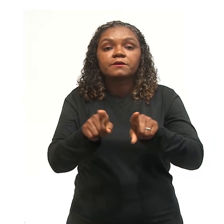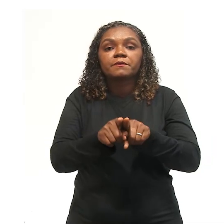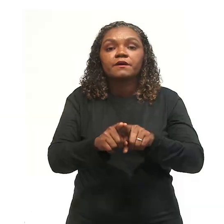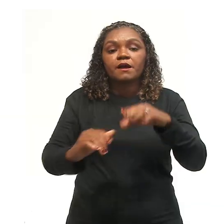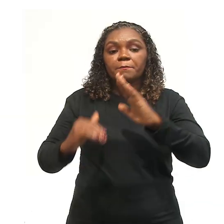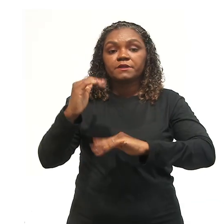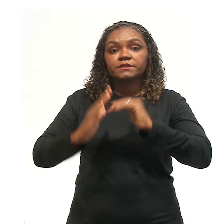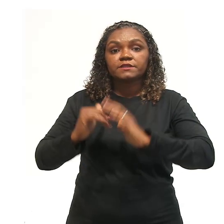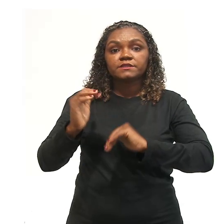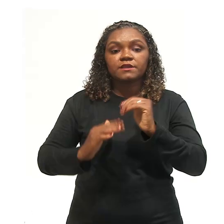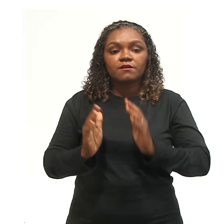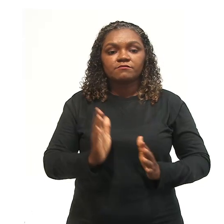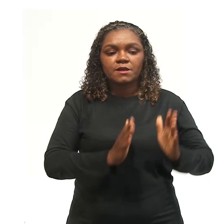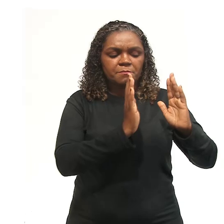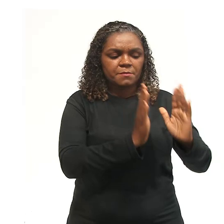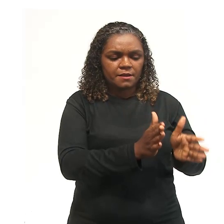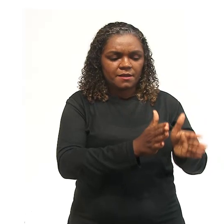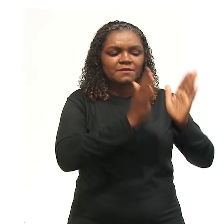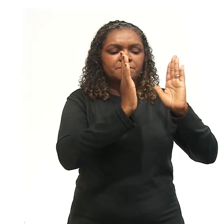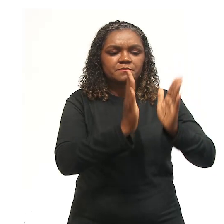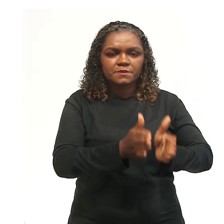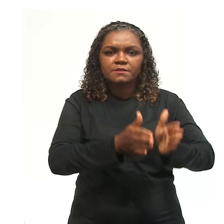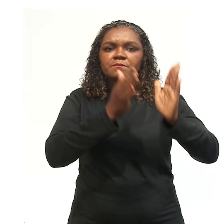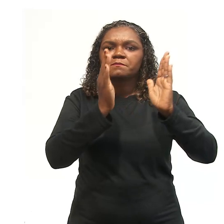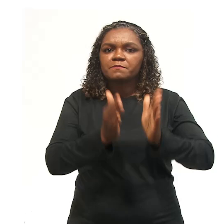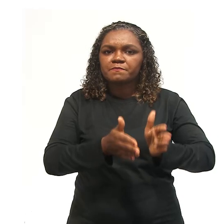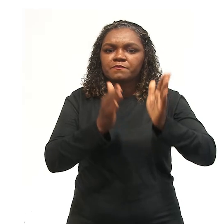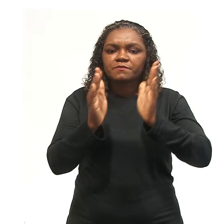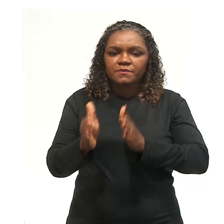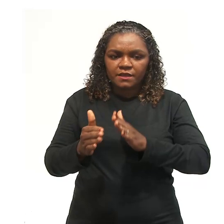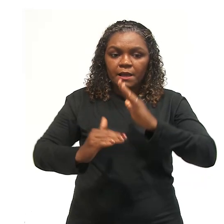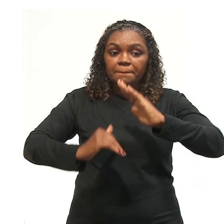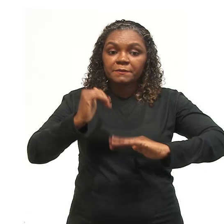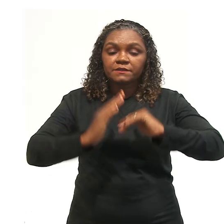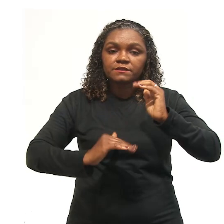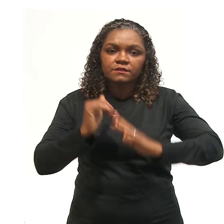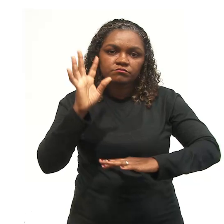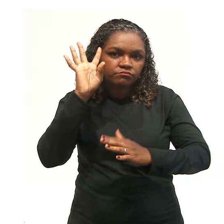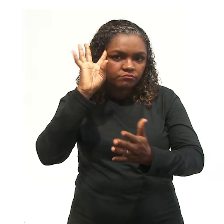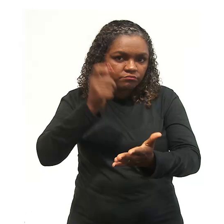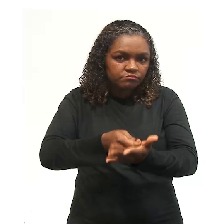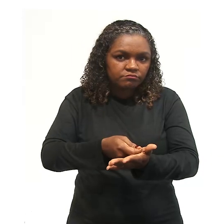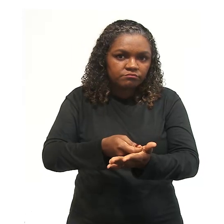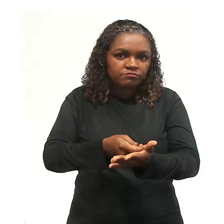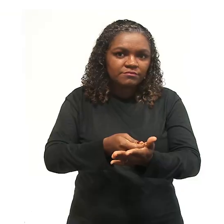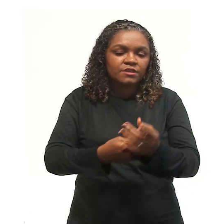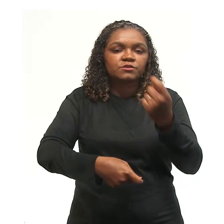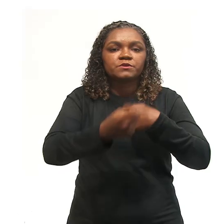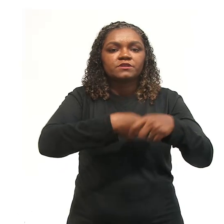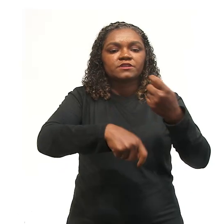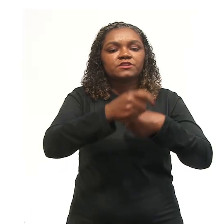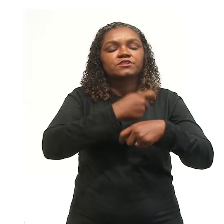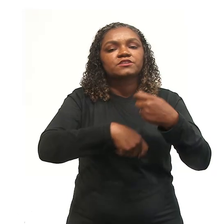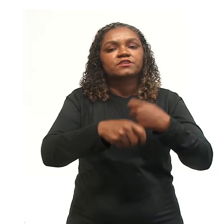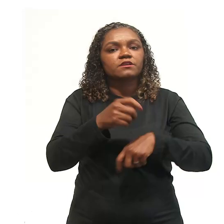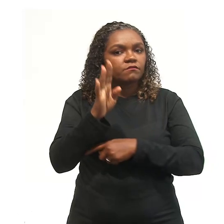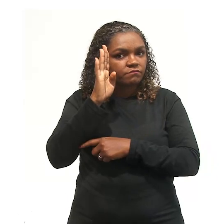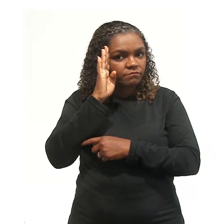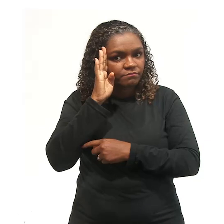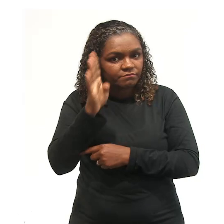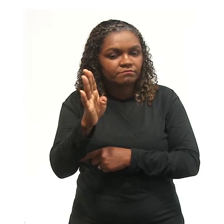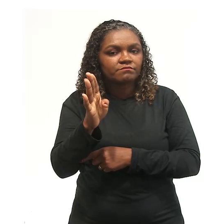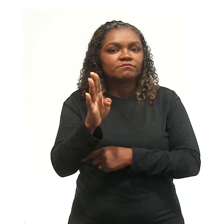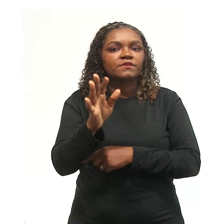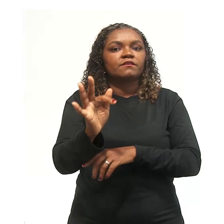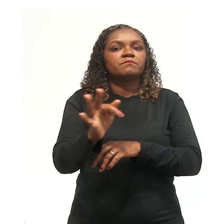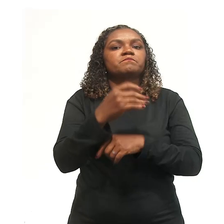habilitação, na medida em que é nessa fase que é emitidas as decisões administrativas e que devem ser